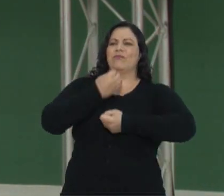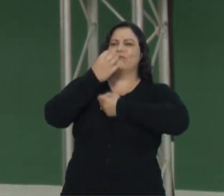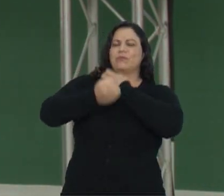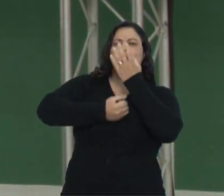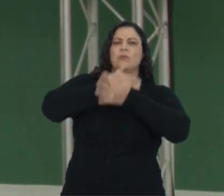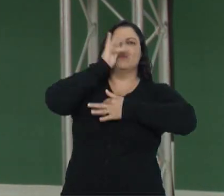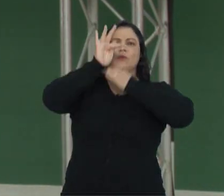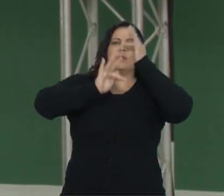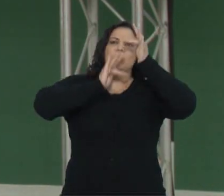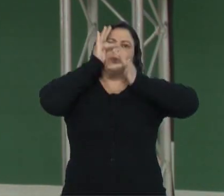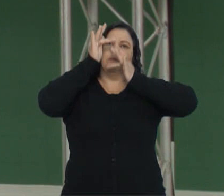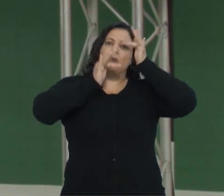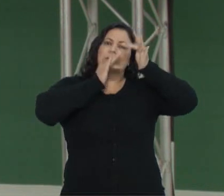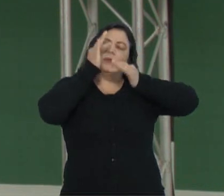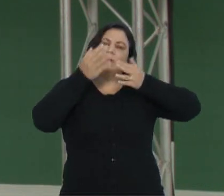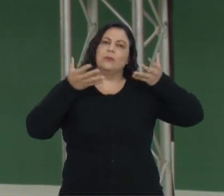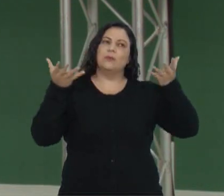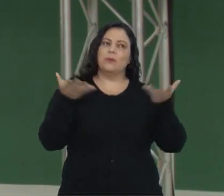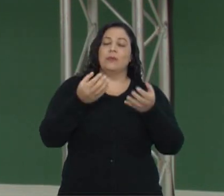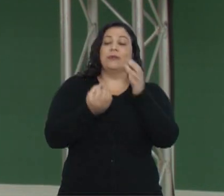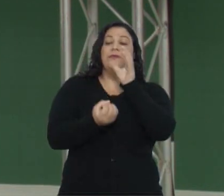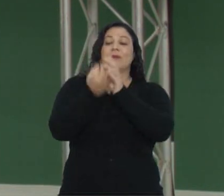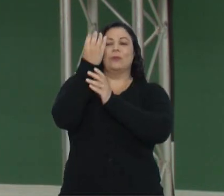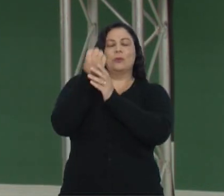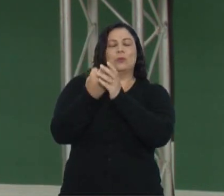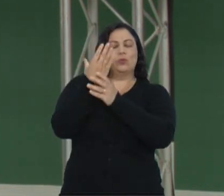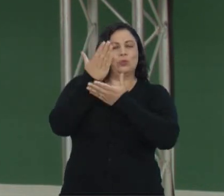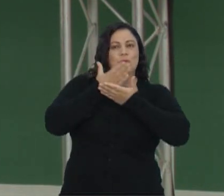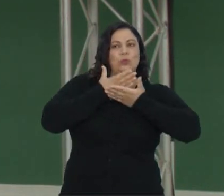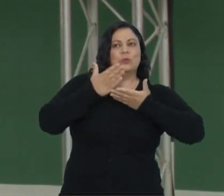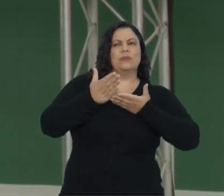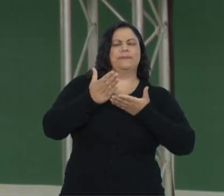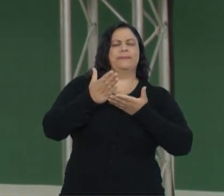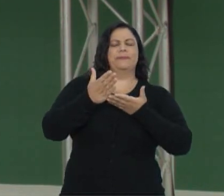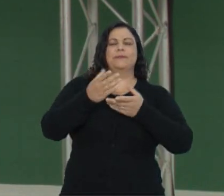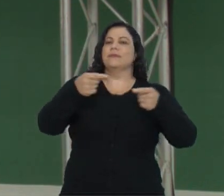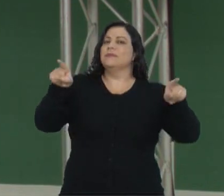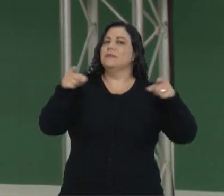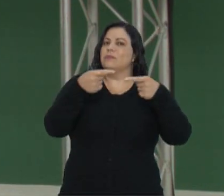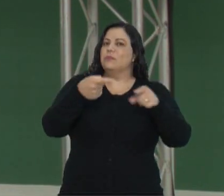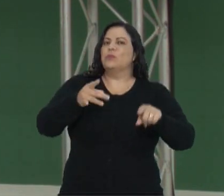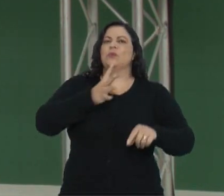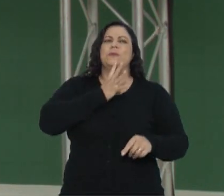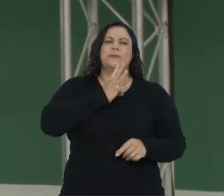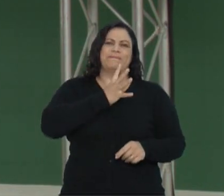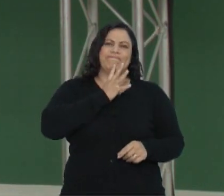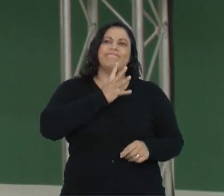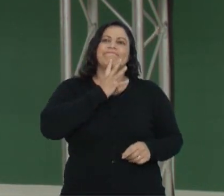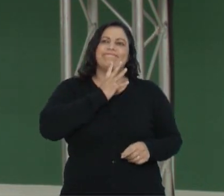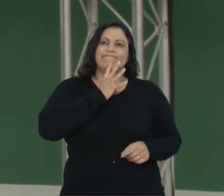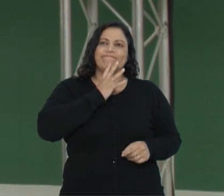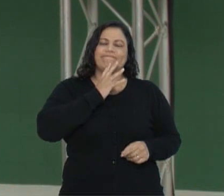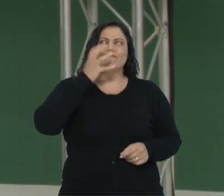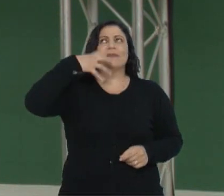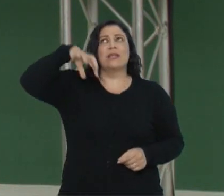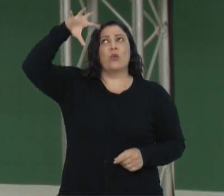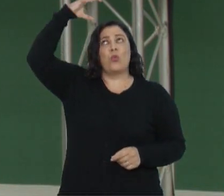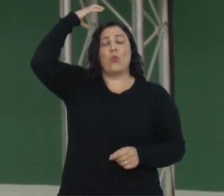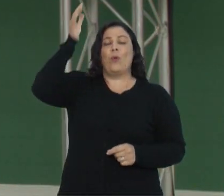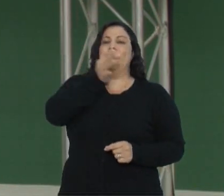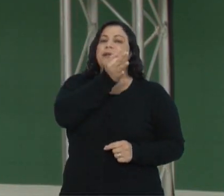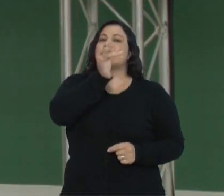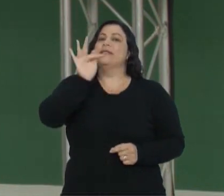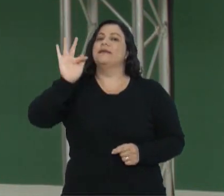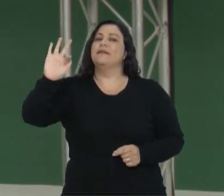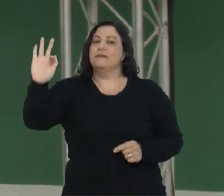né? Então, está falando do surgimento. Então, a música bem conhecida de todos, né? Se eu não me engano, o rei da França, na época, chegou